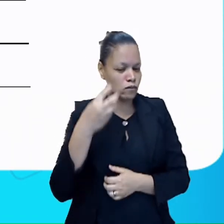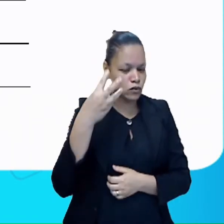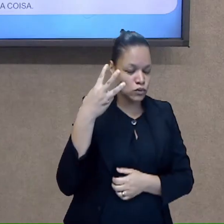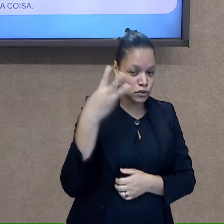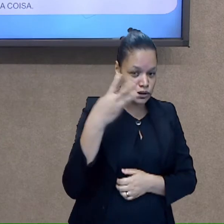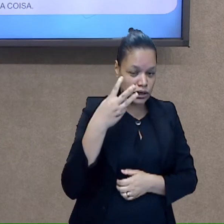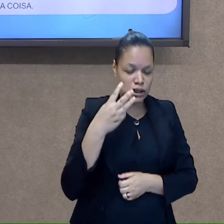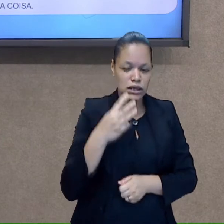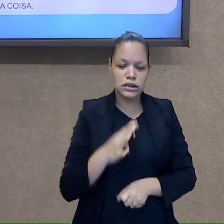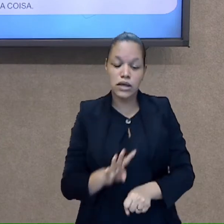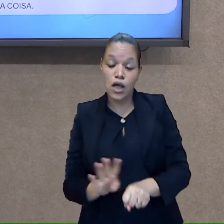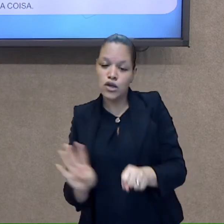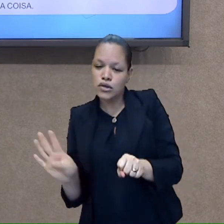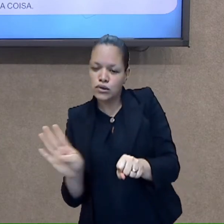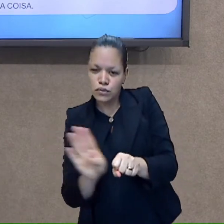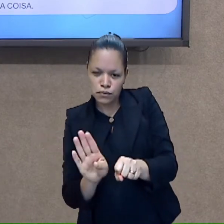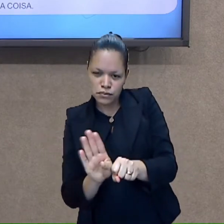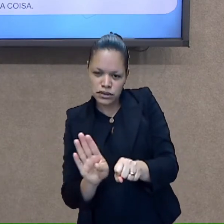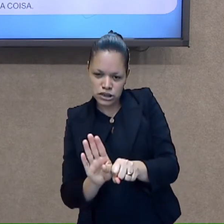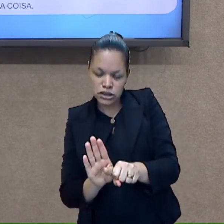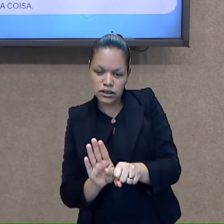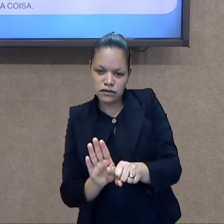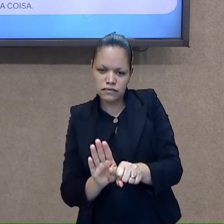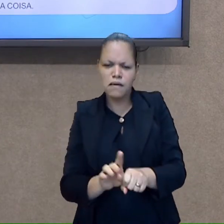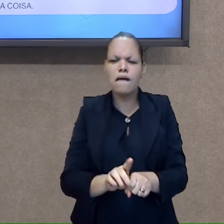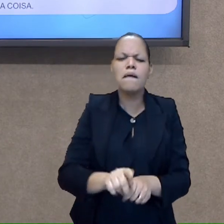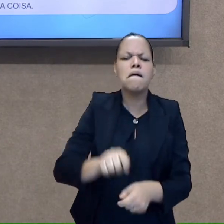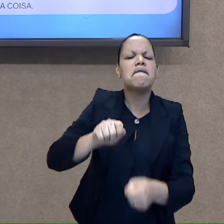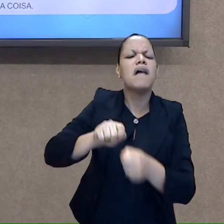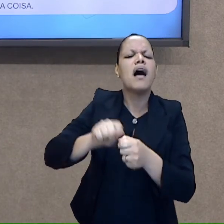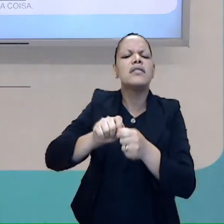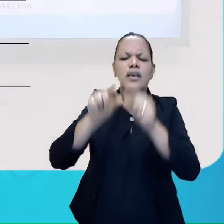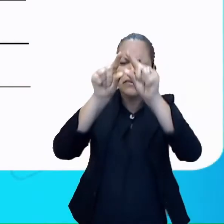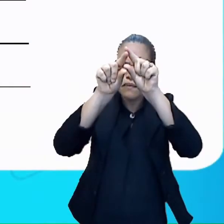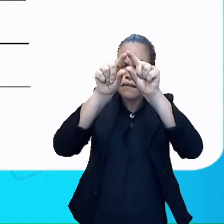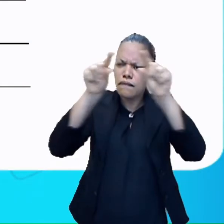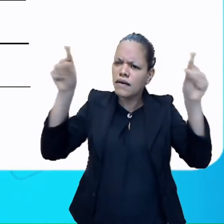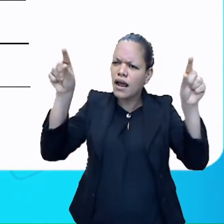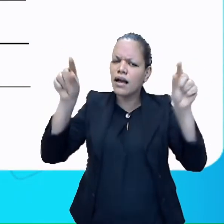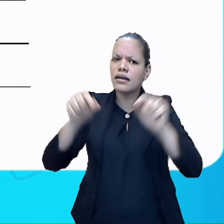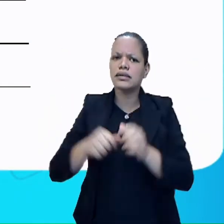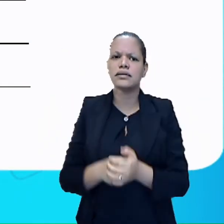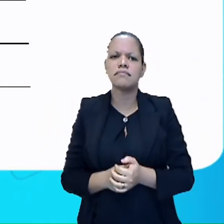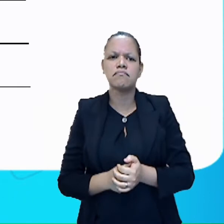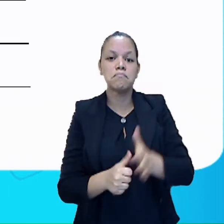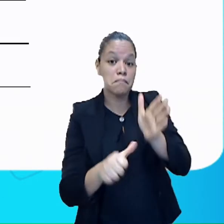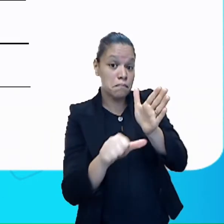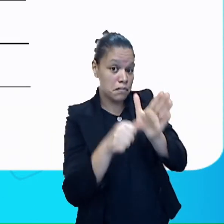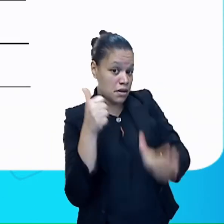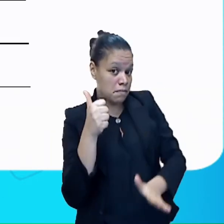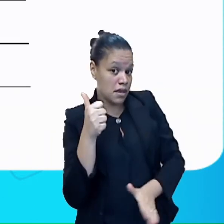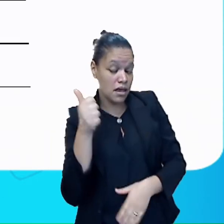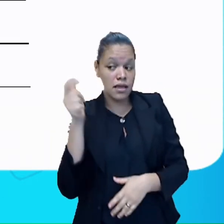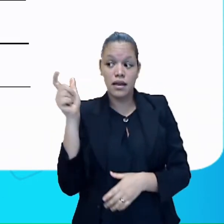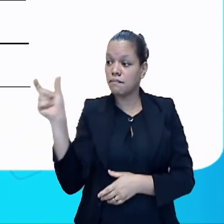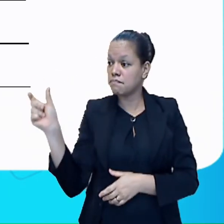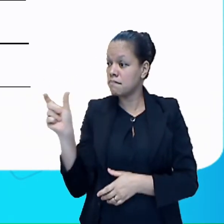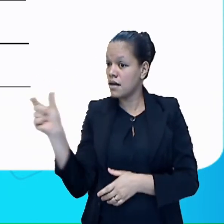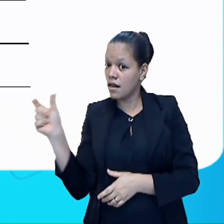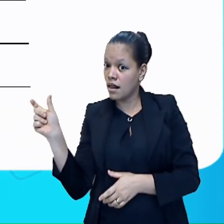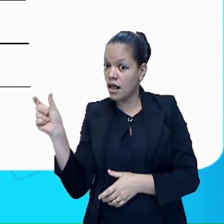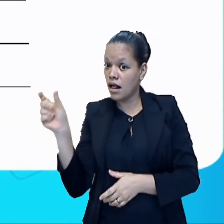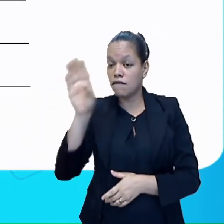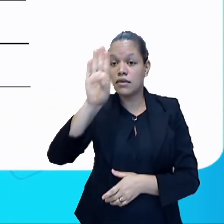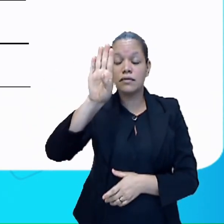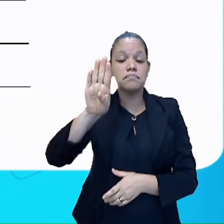que são substantivos. Então, vamos lá, o primeiro, ó, brilhante. Eu tenho aqui um exemplo para vocês,